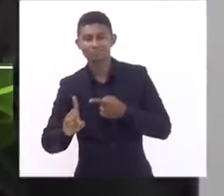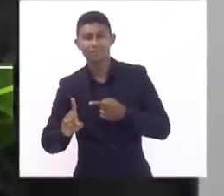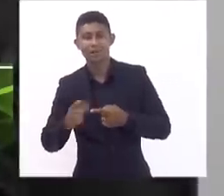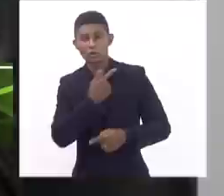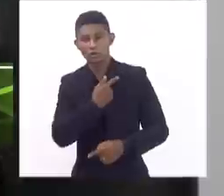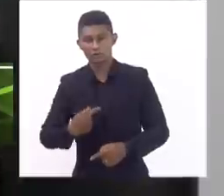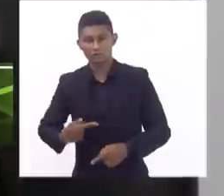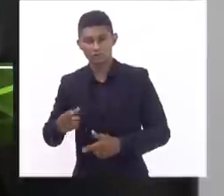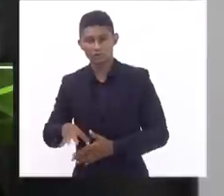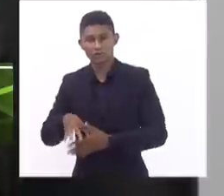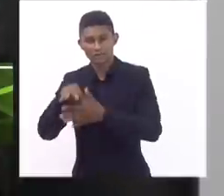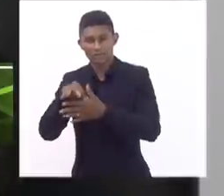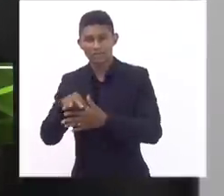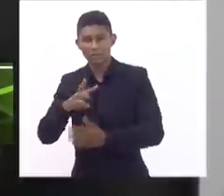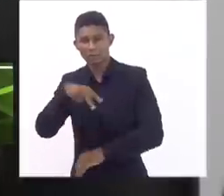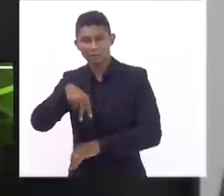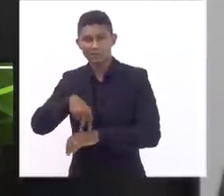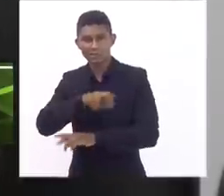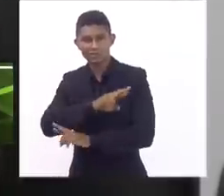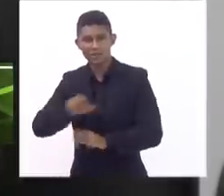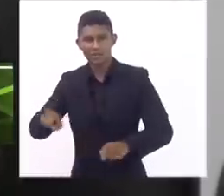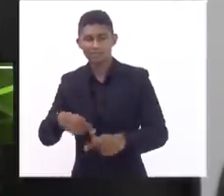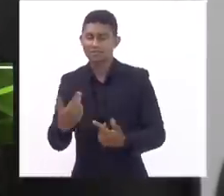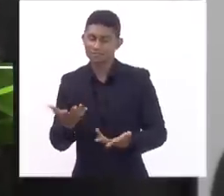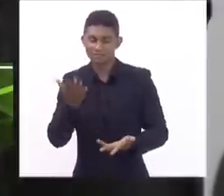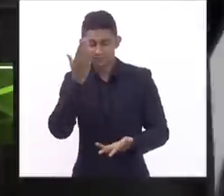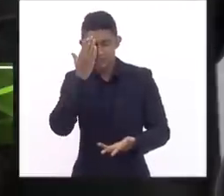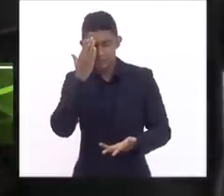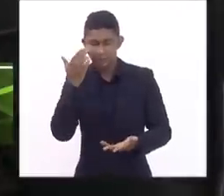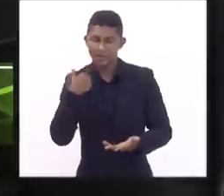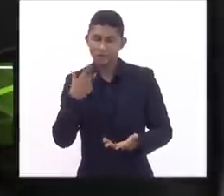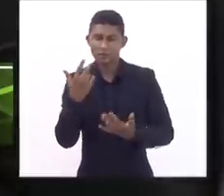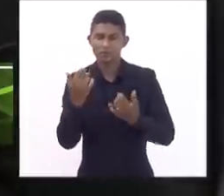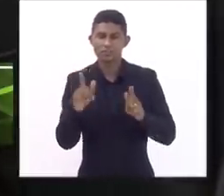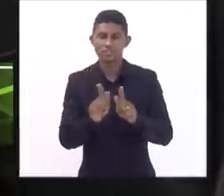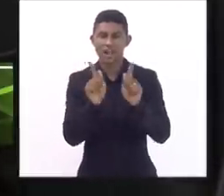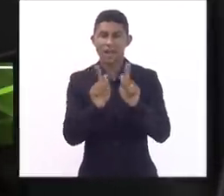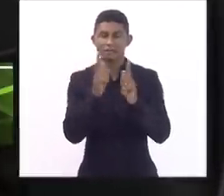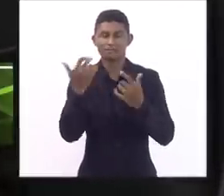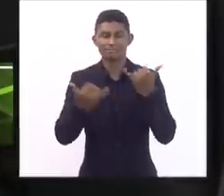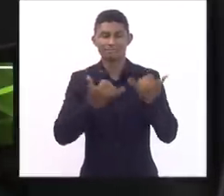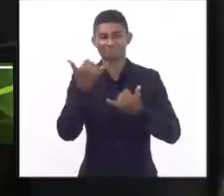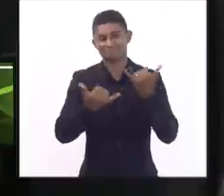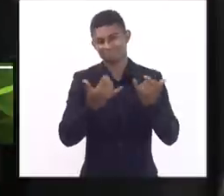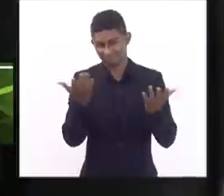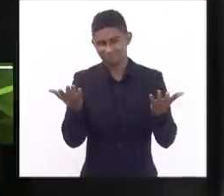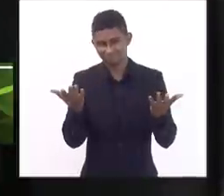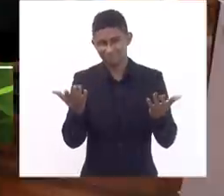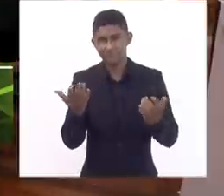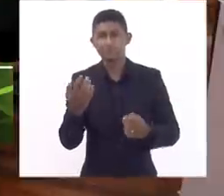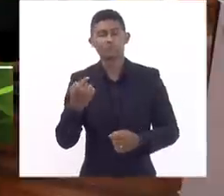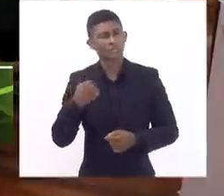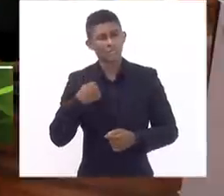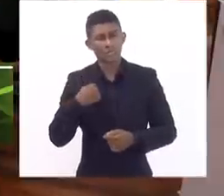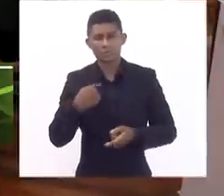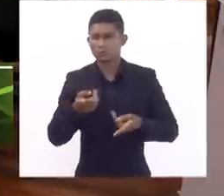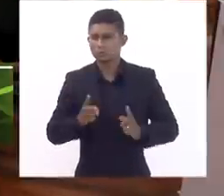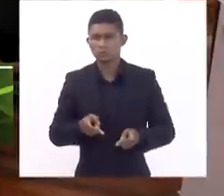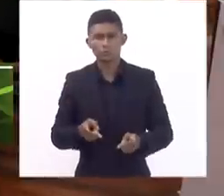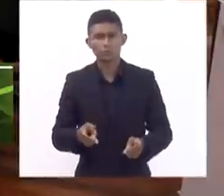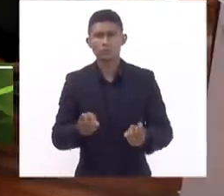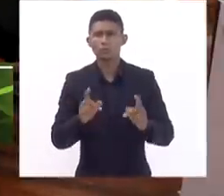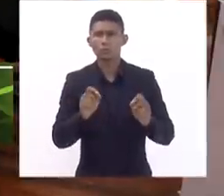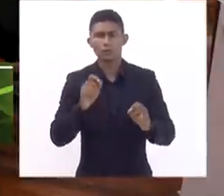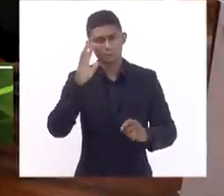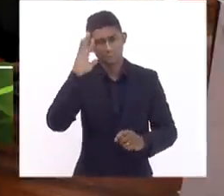Então, brincadeiras à parte, neste caso específico, de fato, há duas posições. A minha, sempre, de defender o